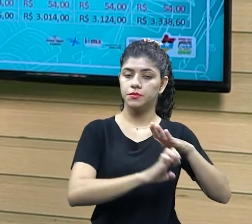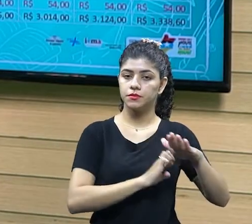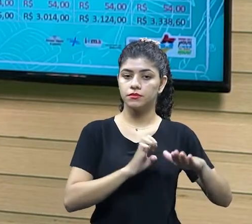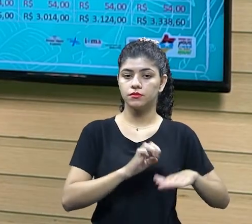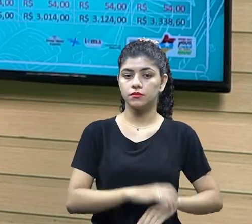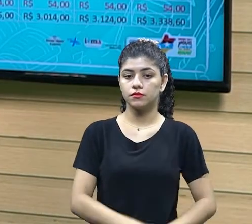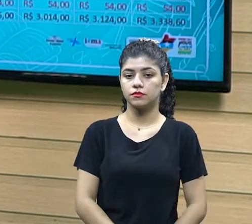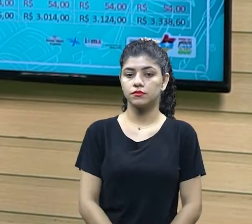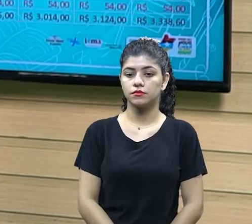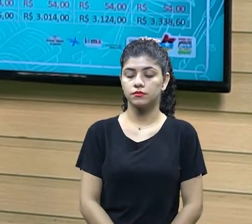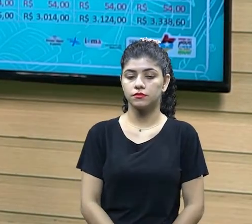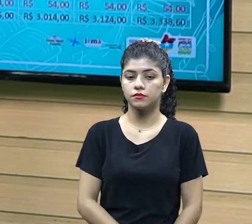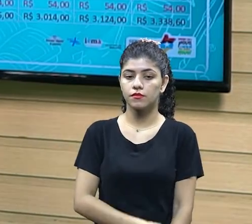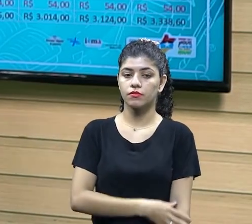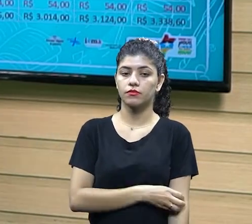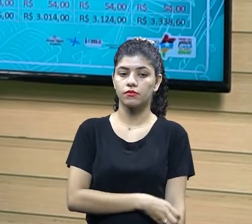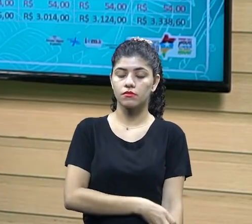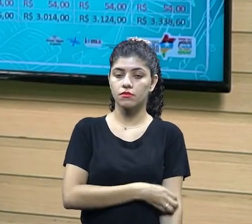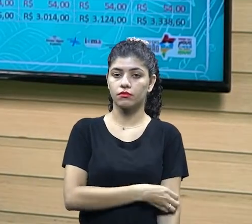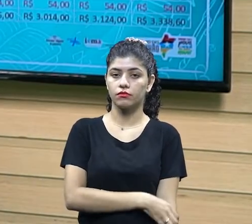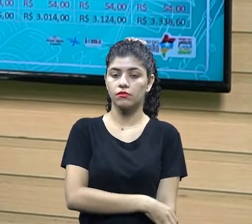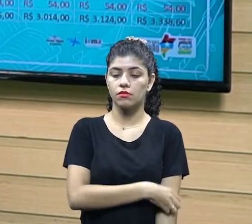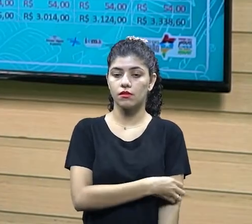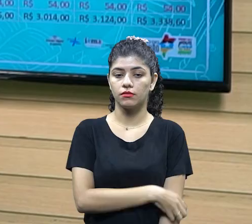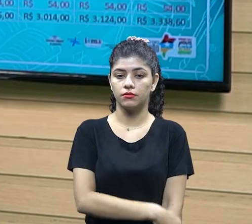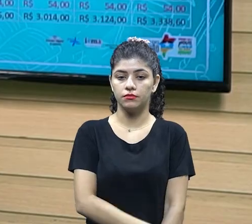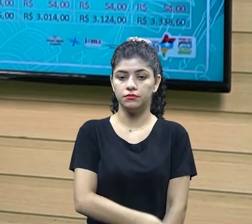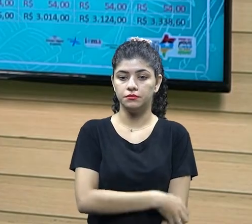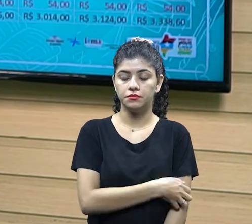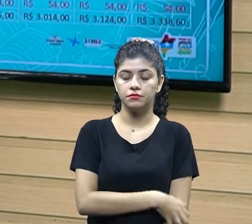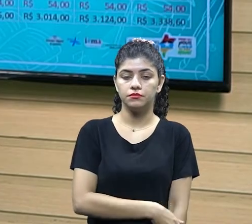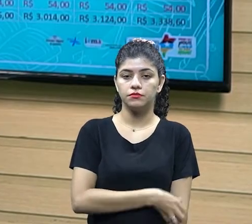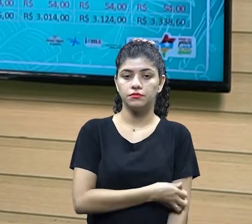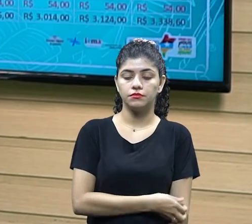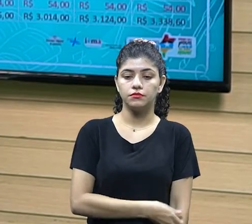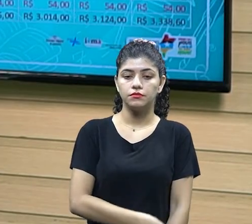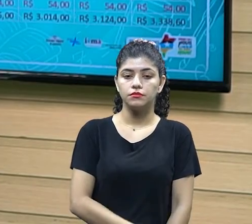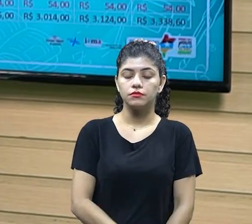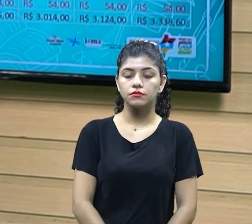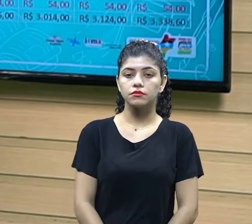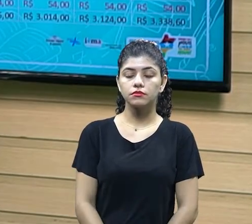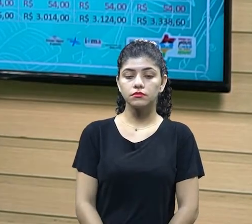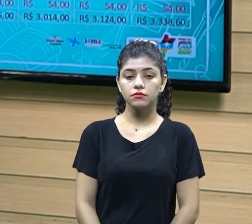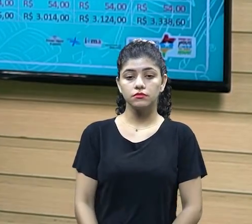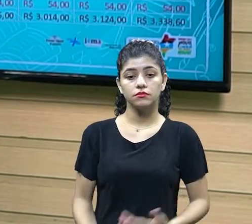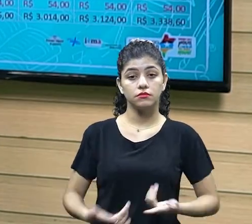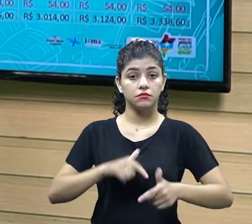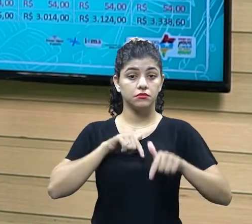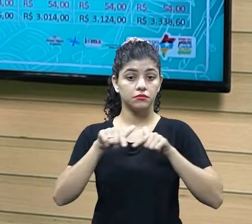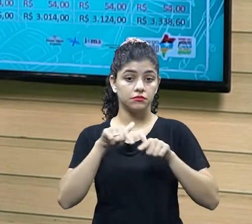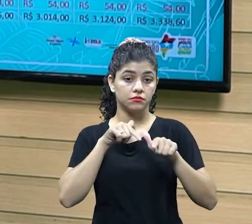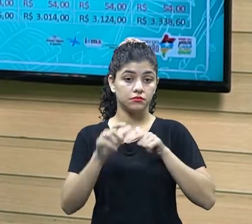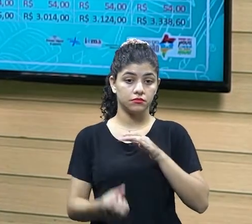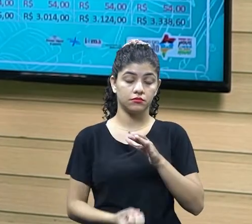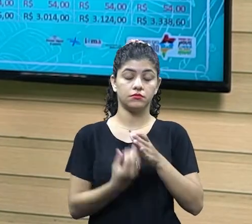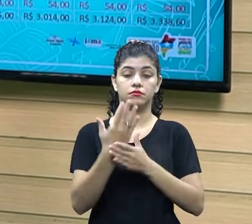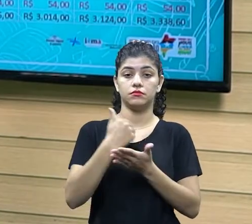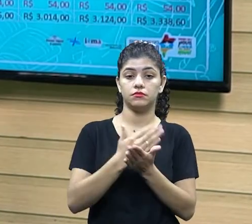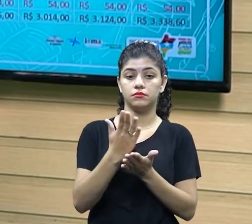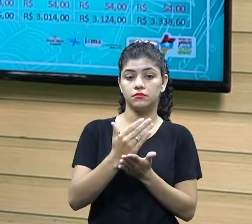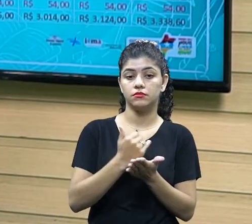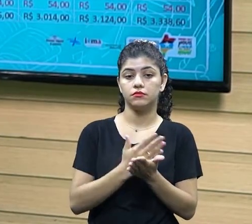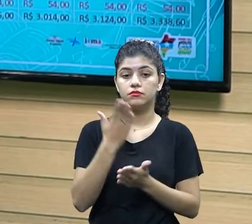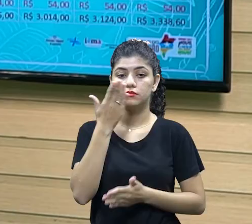negócio da dona Maria, já que nós estamos falando de pessoa física. Então, ela trabalha com doces